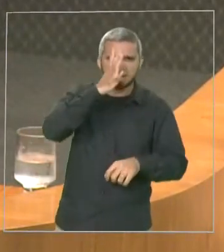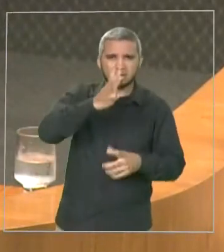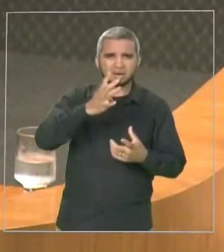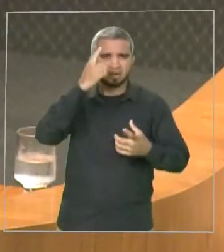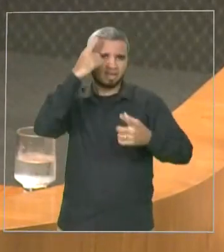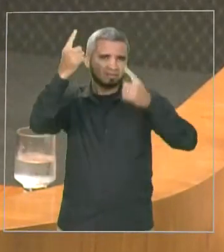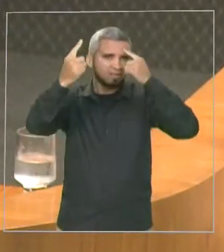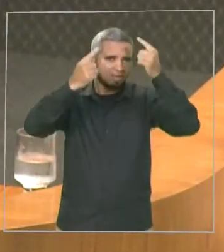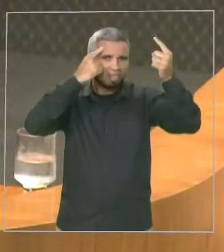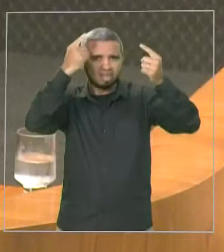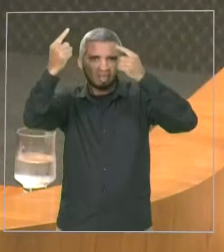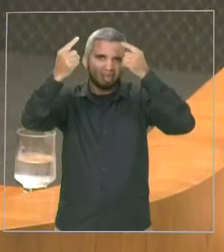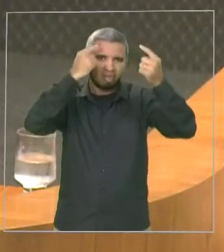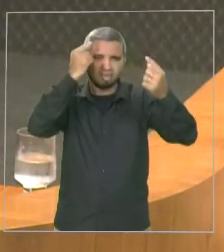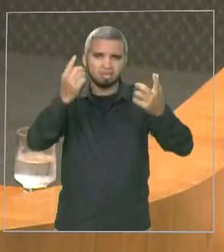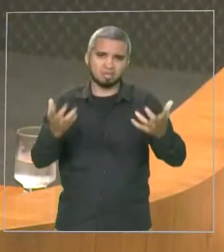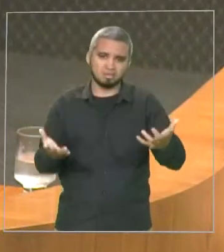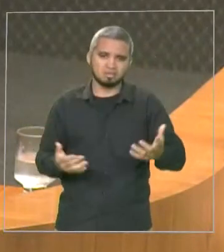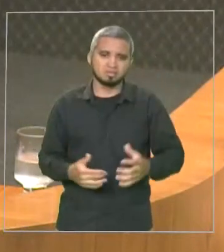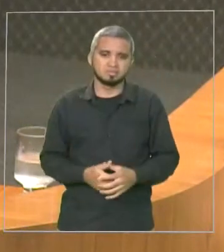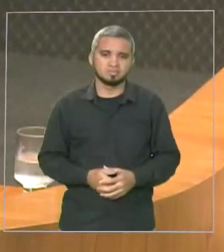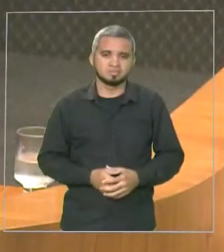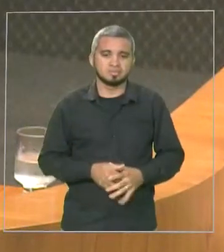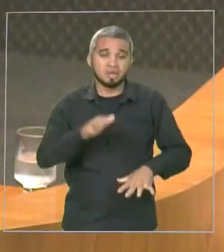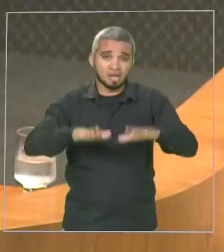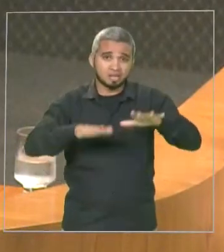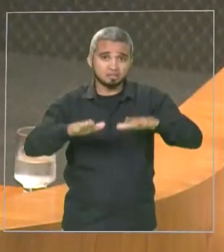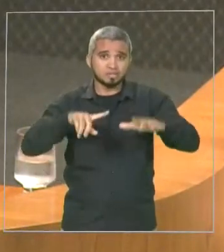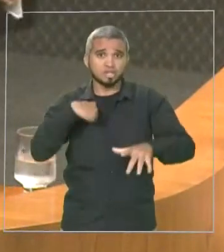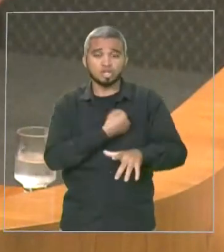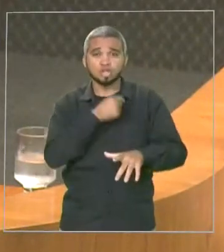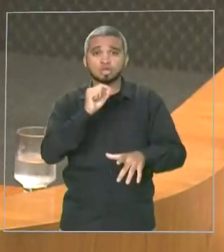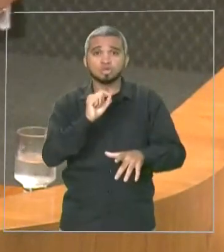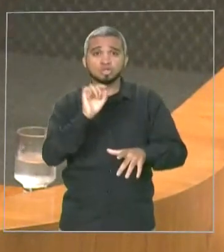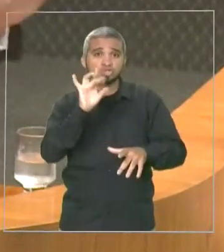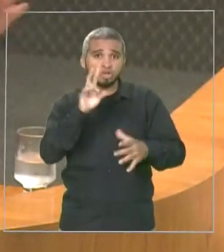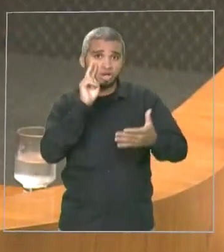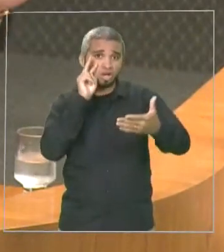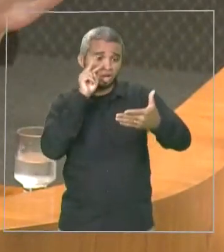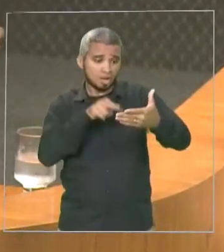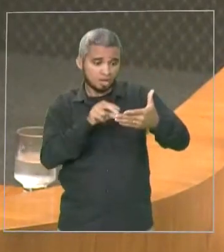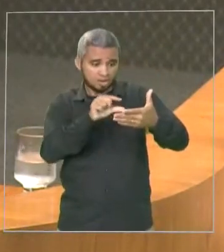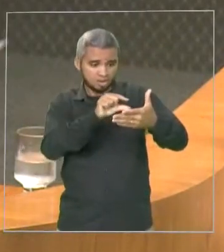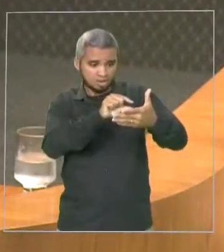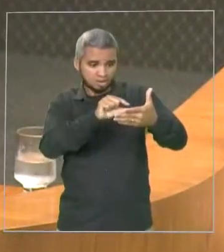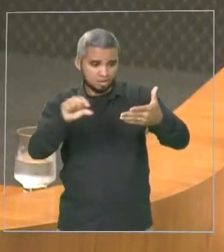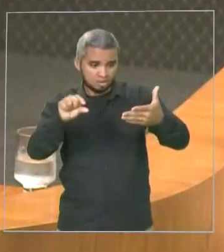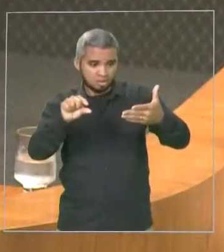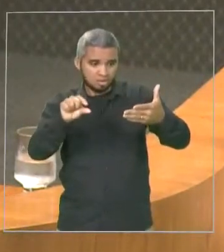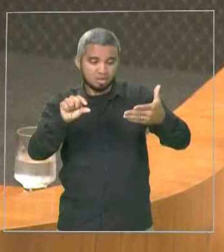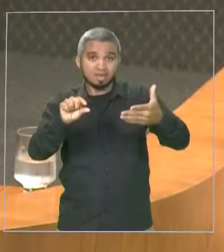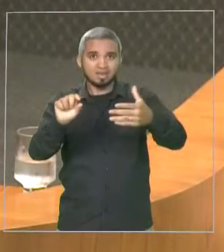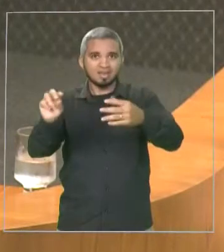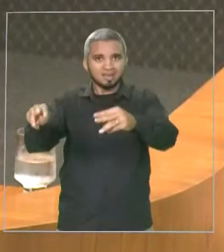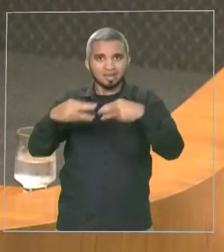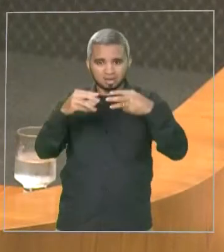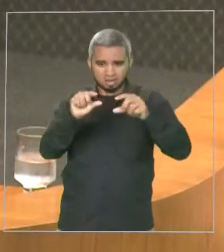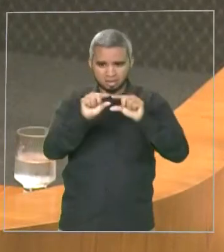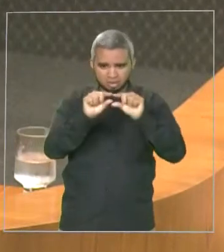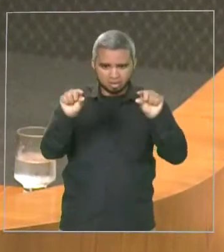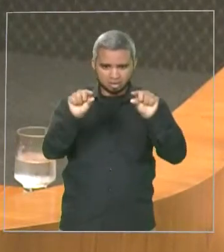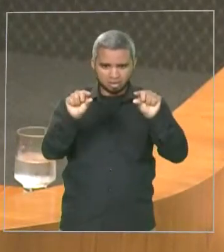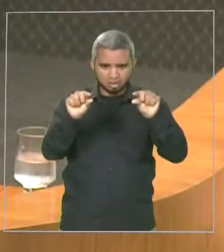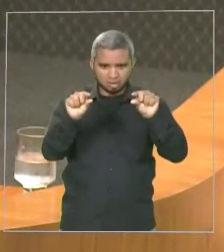péssimo hábito atualmente, deputado Levi, que a gente só lê a manchete. Então, você lê 3, 4 linhas e acabou, a gente acaba não se